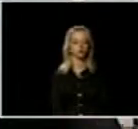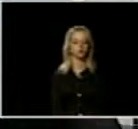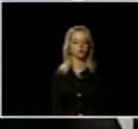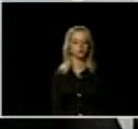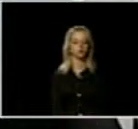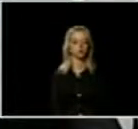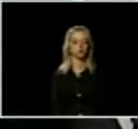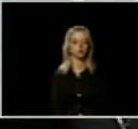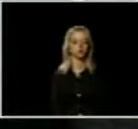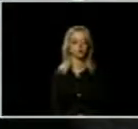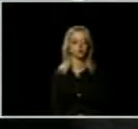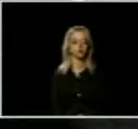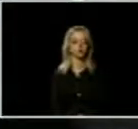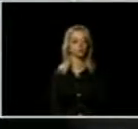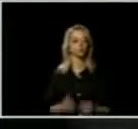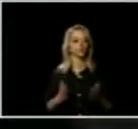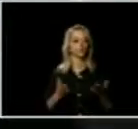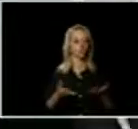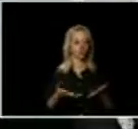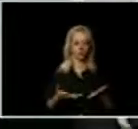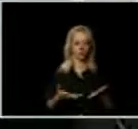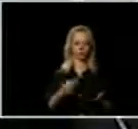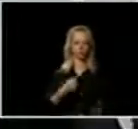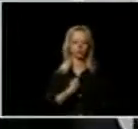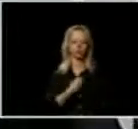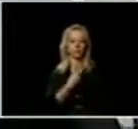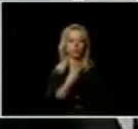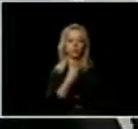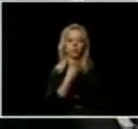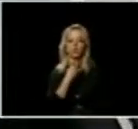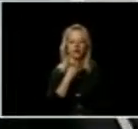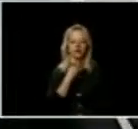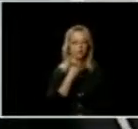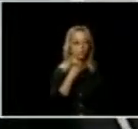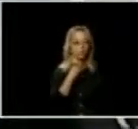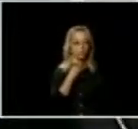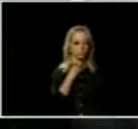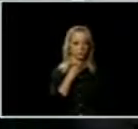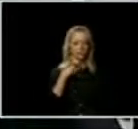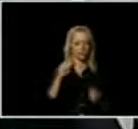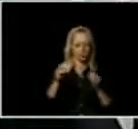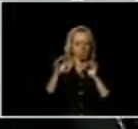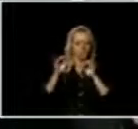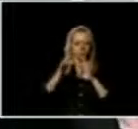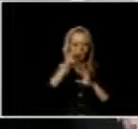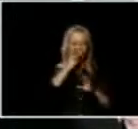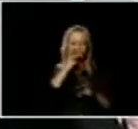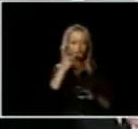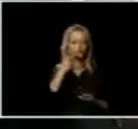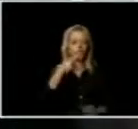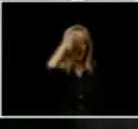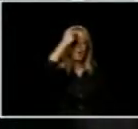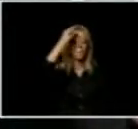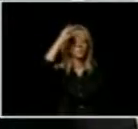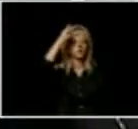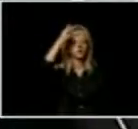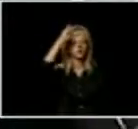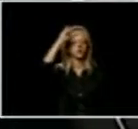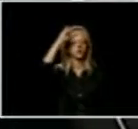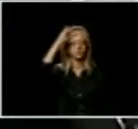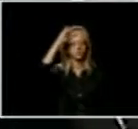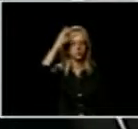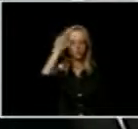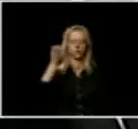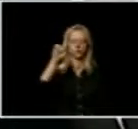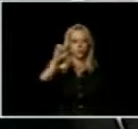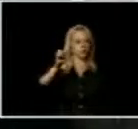o prefeito, além de ter tentado, né, inviabilizar a realização da